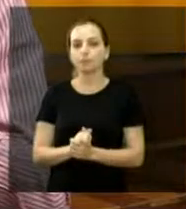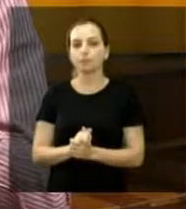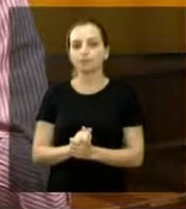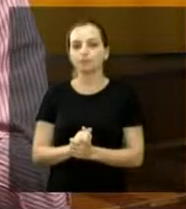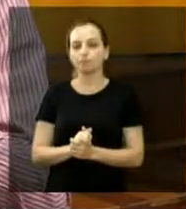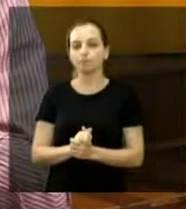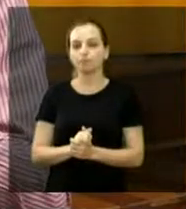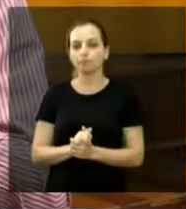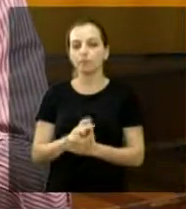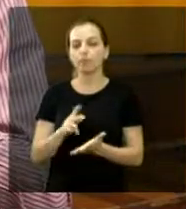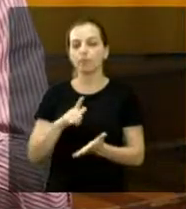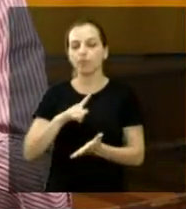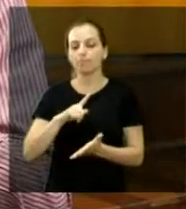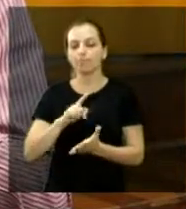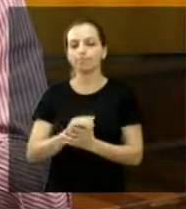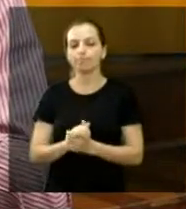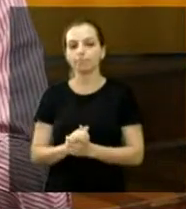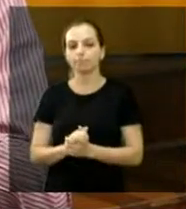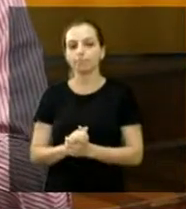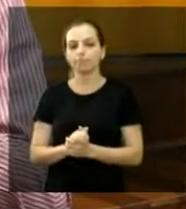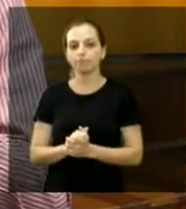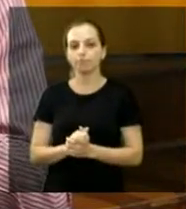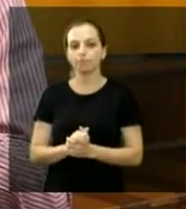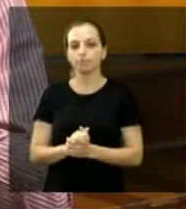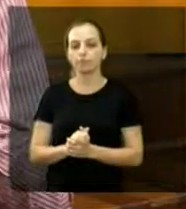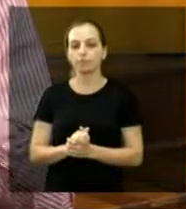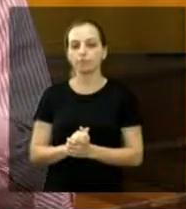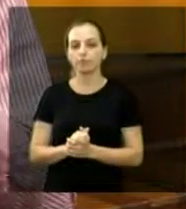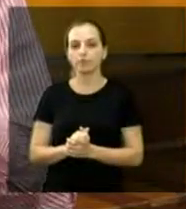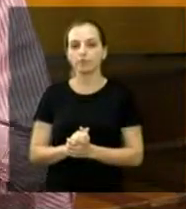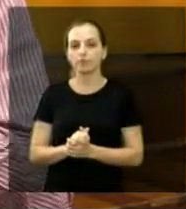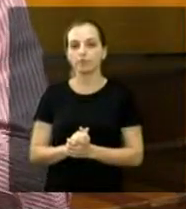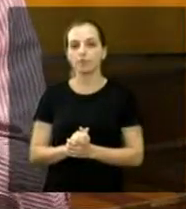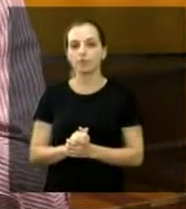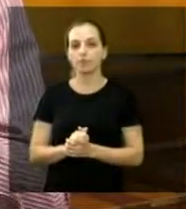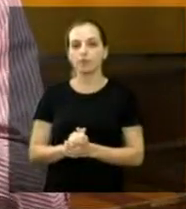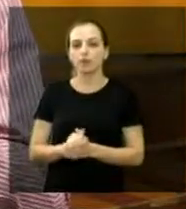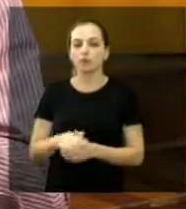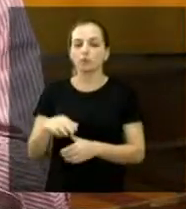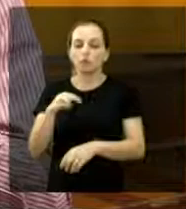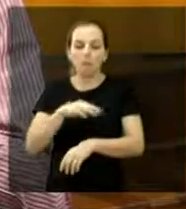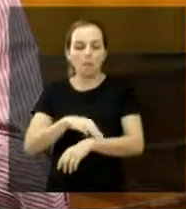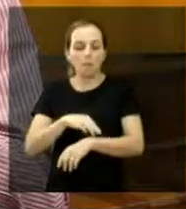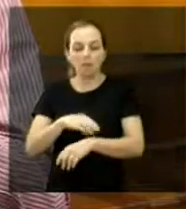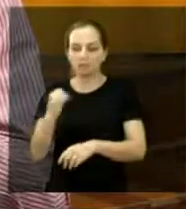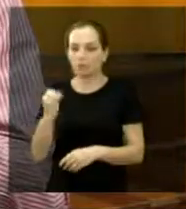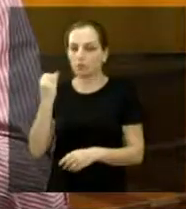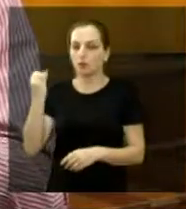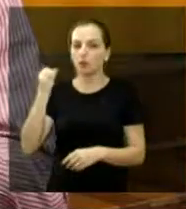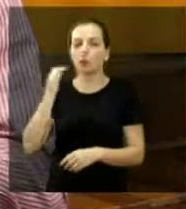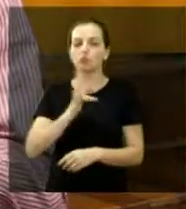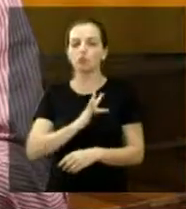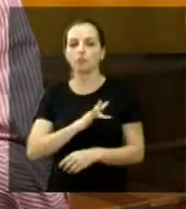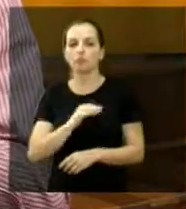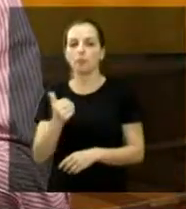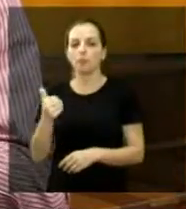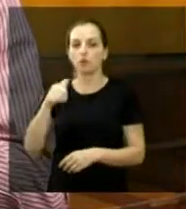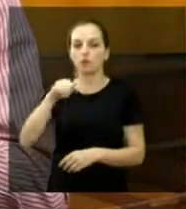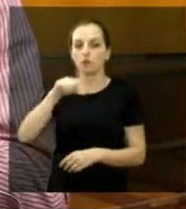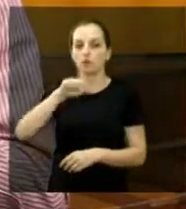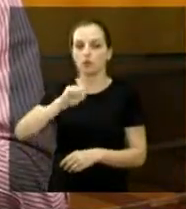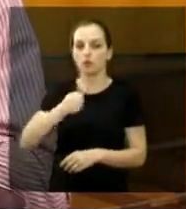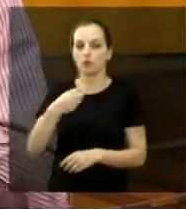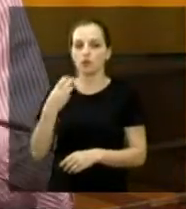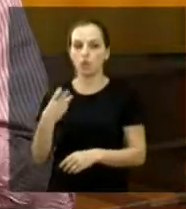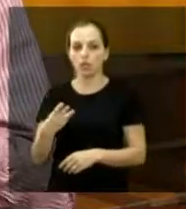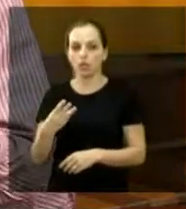de louco, é coisa maluca. Mas, de fato, né, nós tivemos grandes momentos da Ferroviária, como foi 83 na